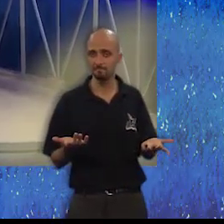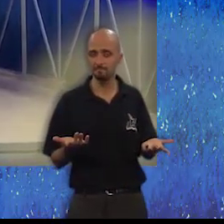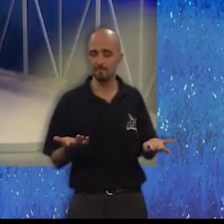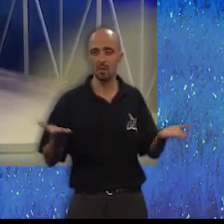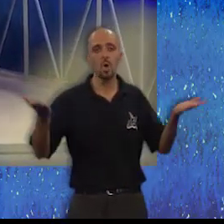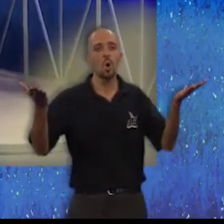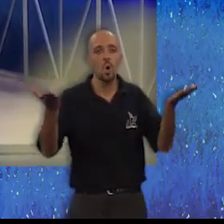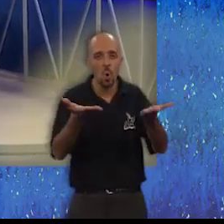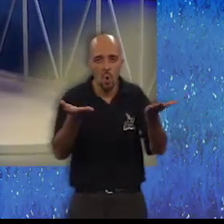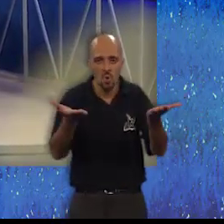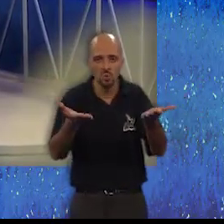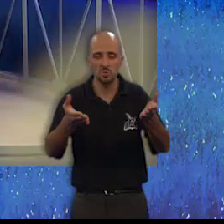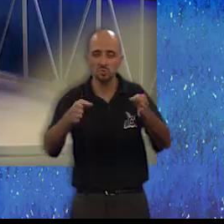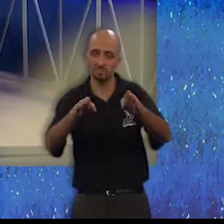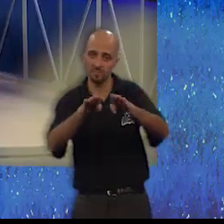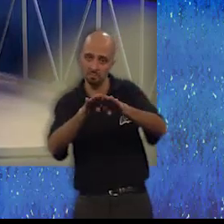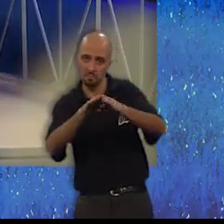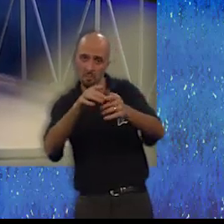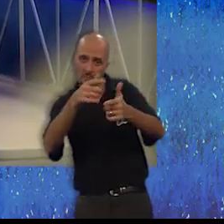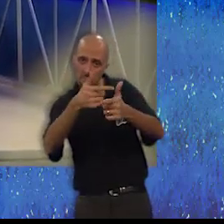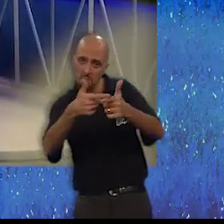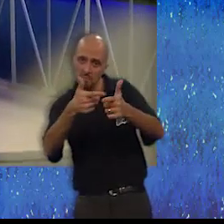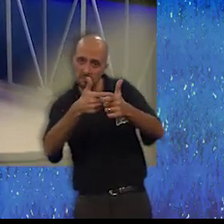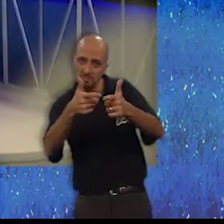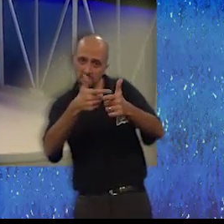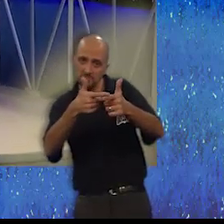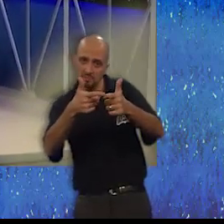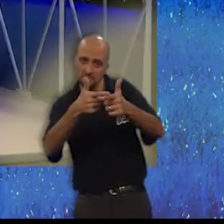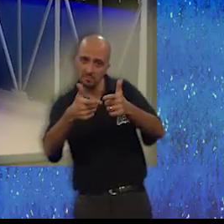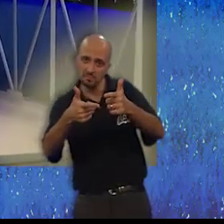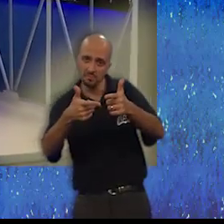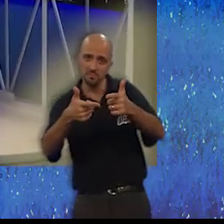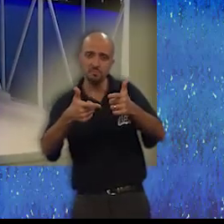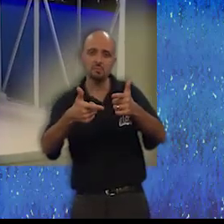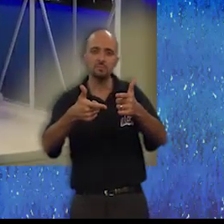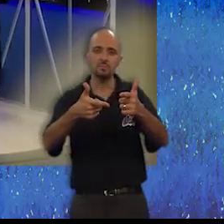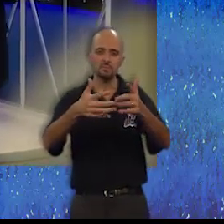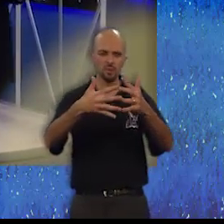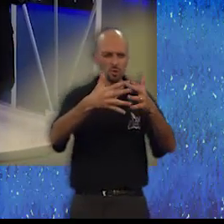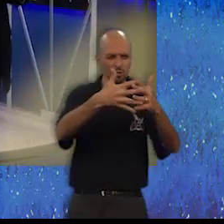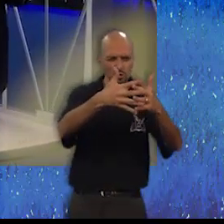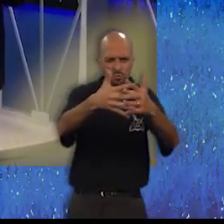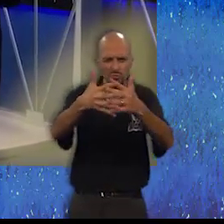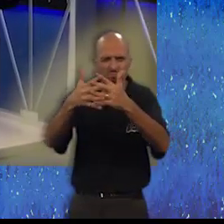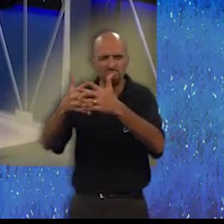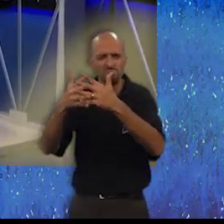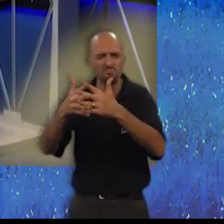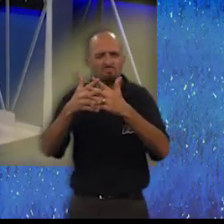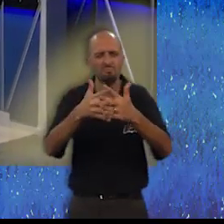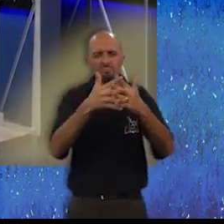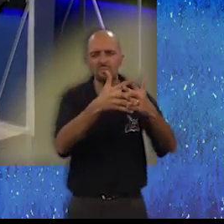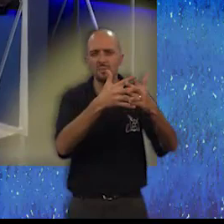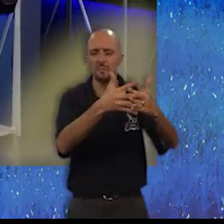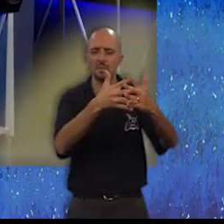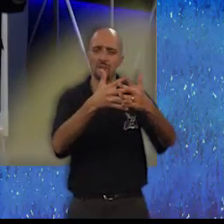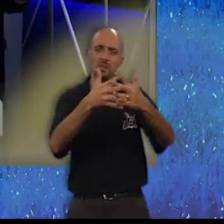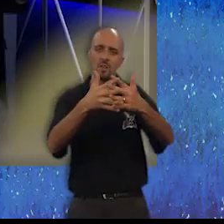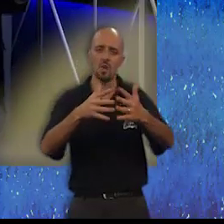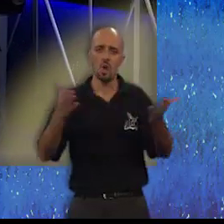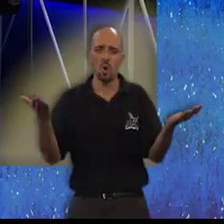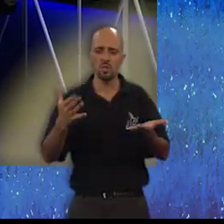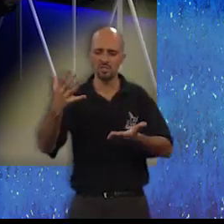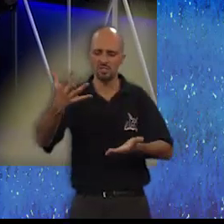E esse é um problema atual. Hoje em dia as pessoas misturam uma coisa com a outra. Nós falamos tanto em salvação pela graça,